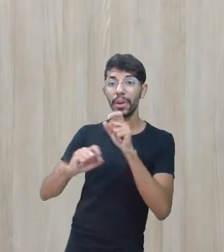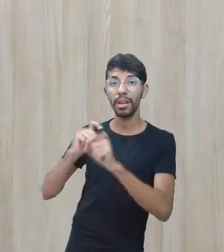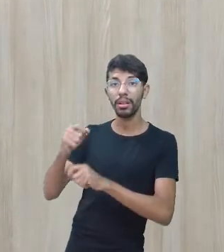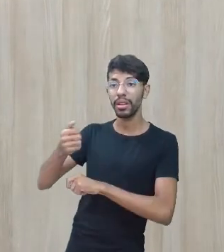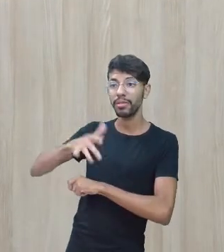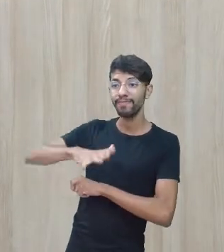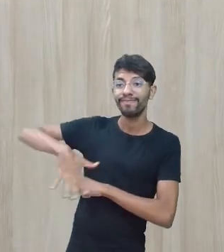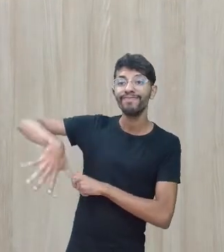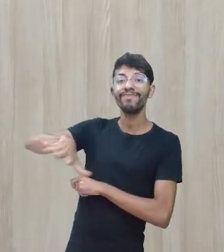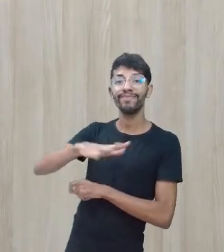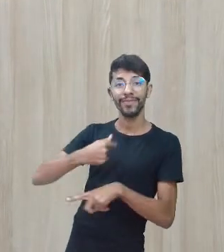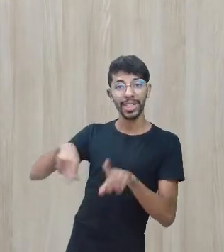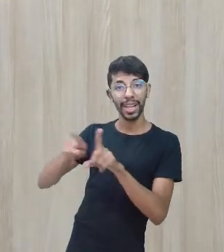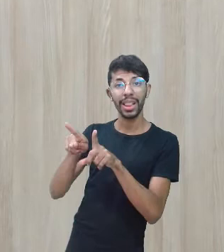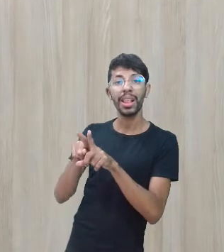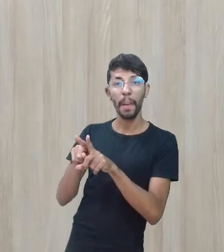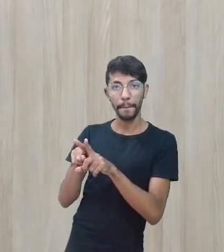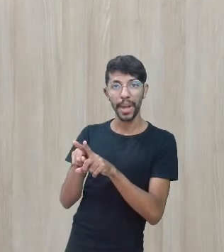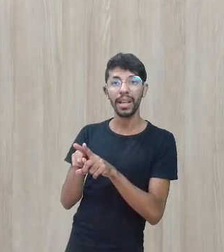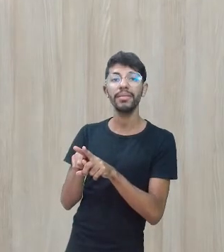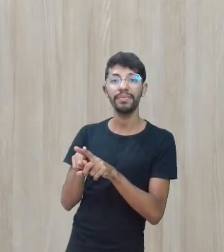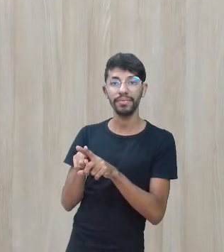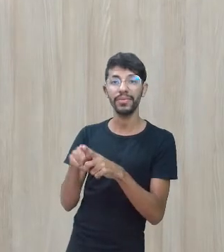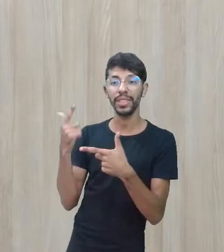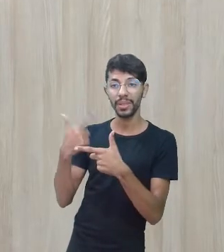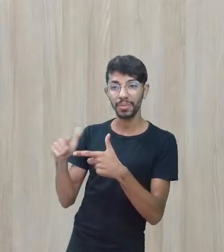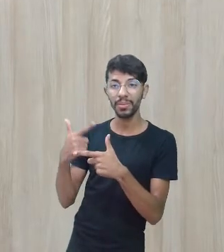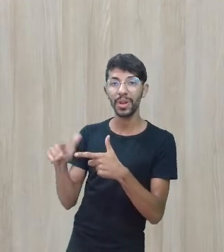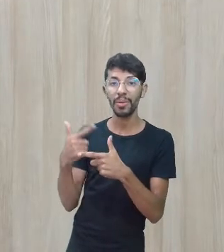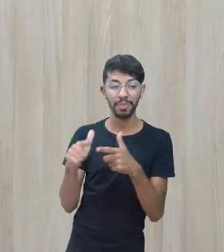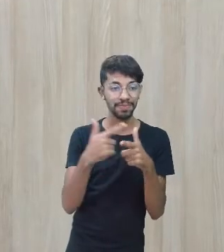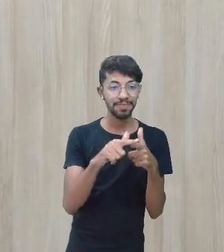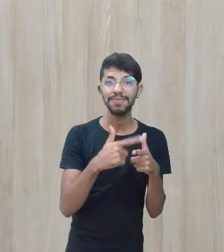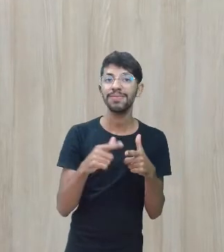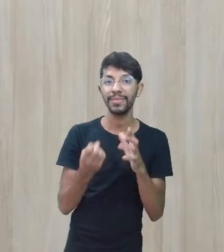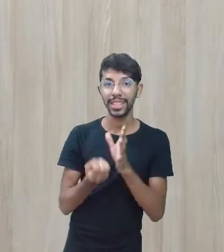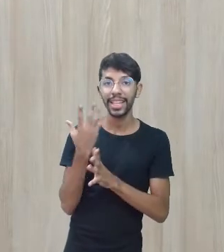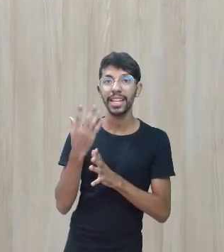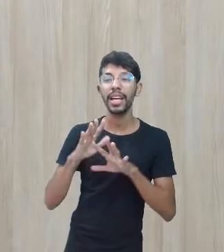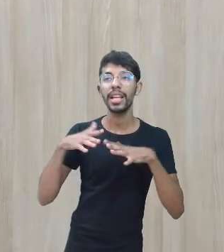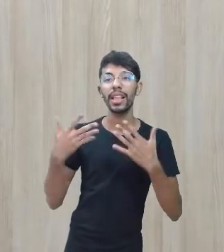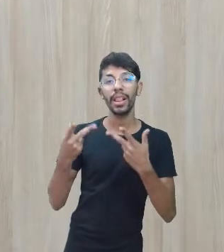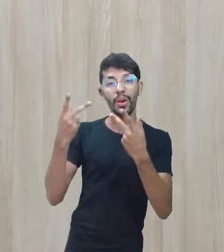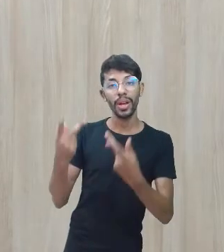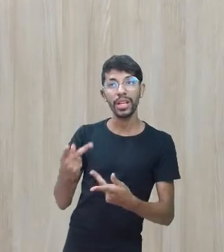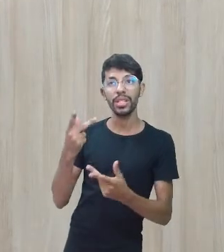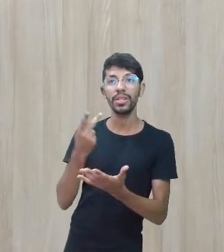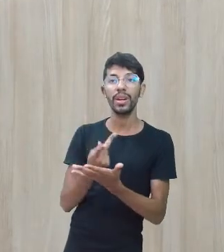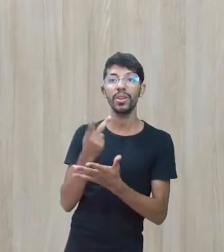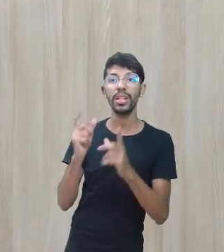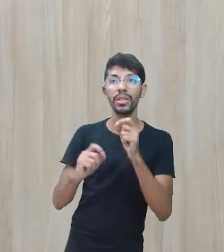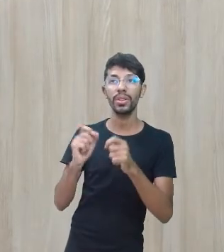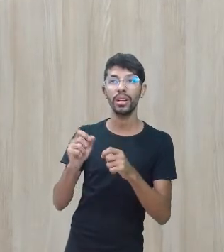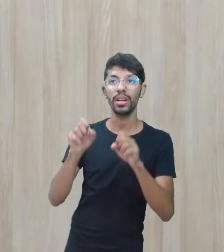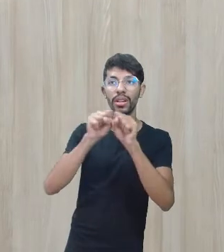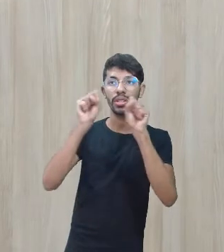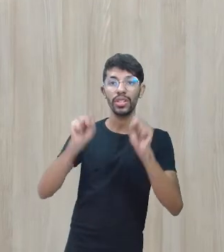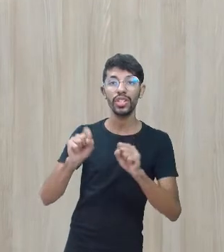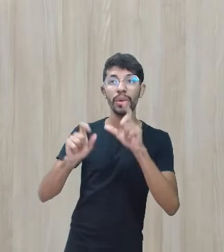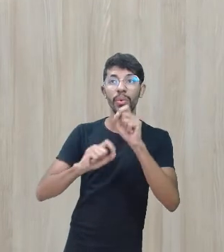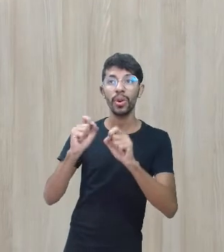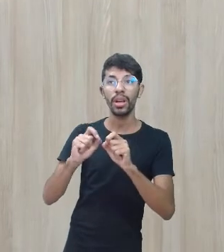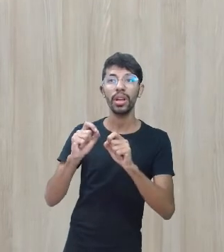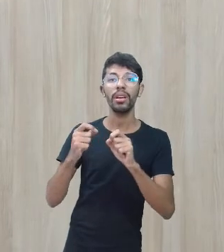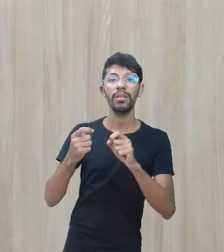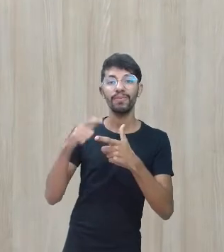uma queda de terras para serem distribuídas. Tá certo? E isso vai colocar justamente o sistema num colapso, porque